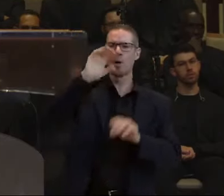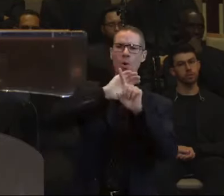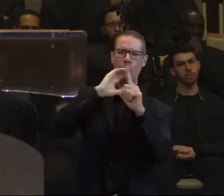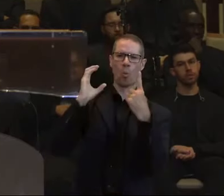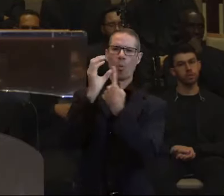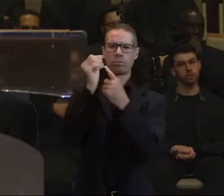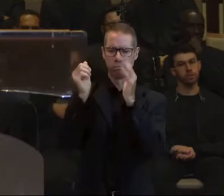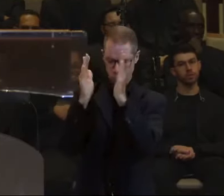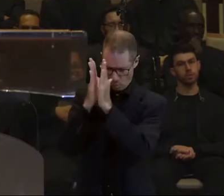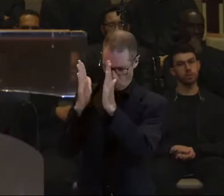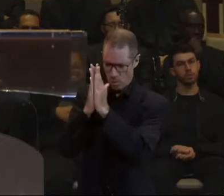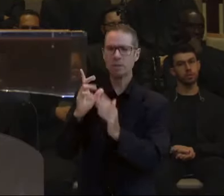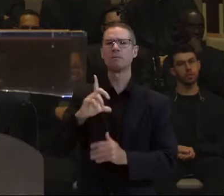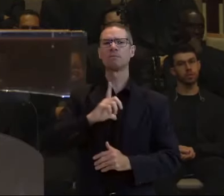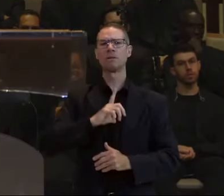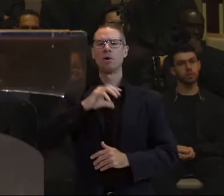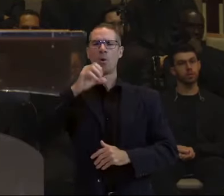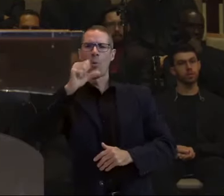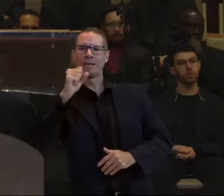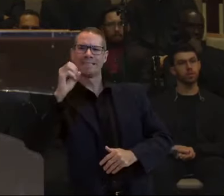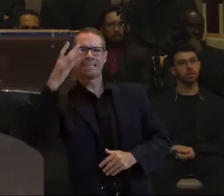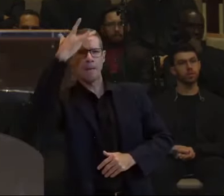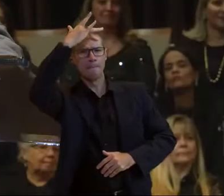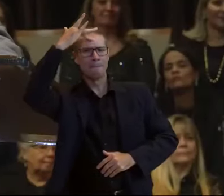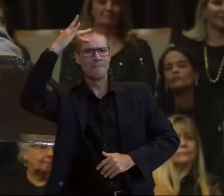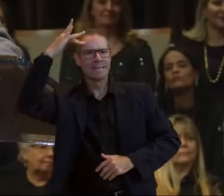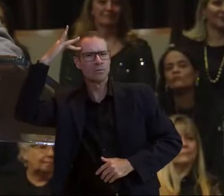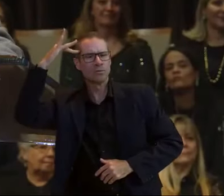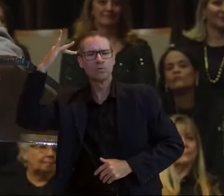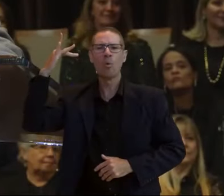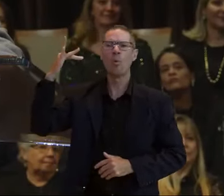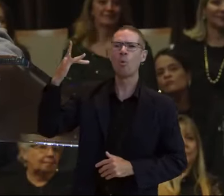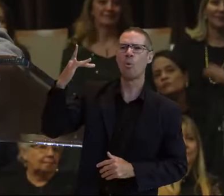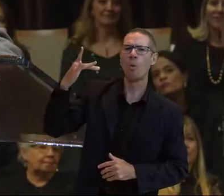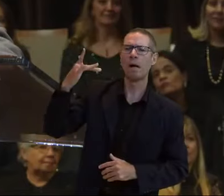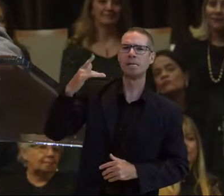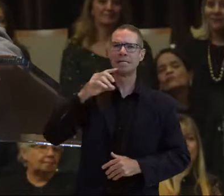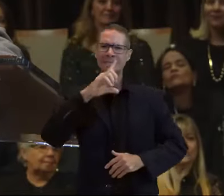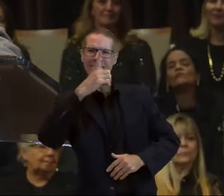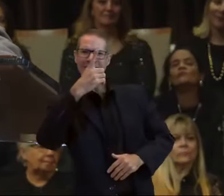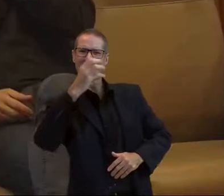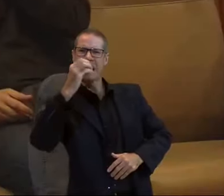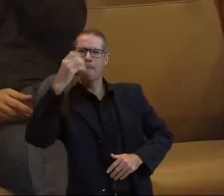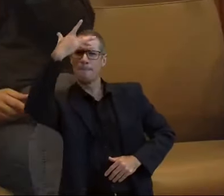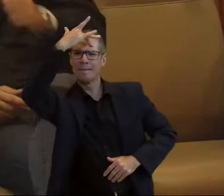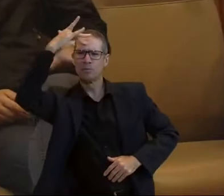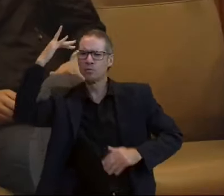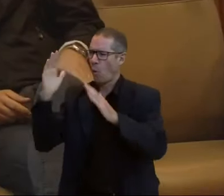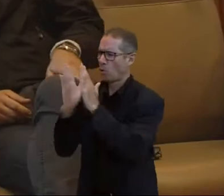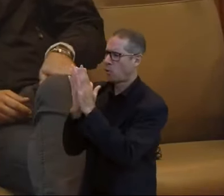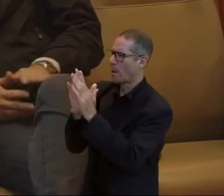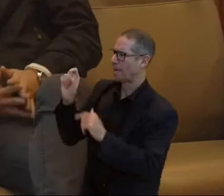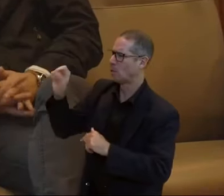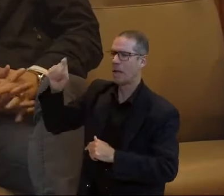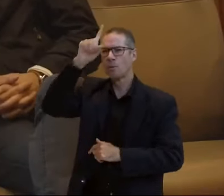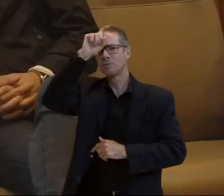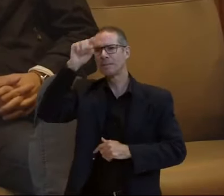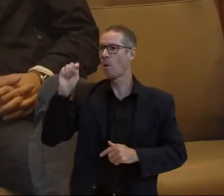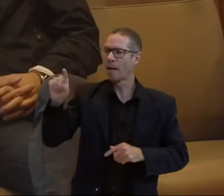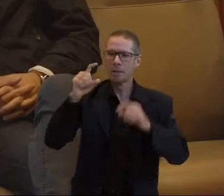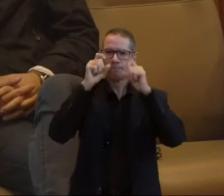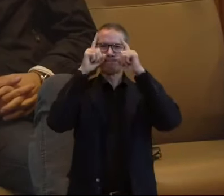de oração, acho que chegou a ter um dia 80 pessoas lá no... Quanto? 100 pessoas. Ela lá na